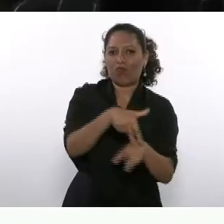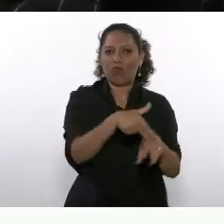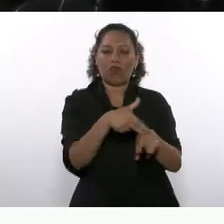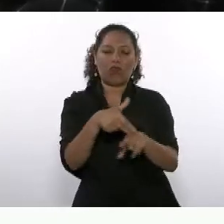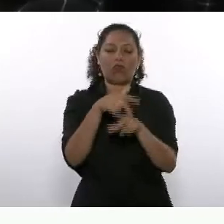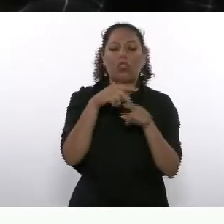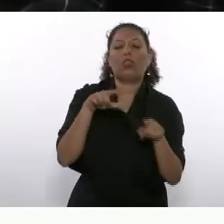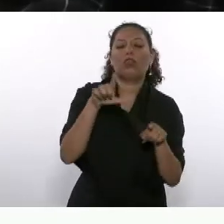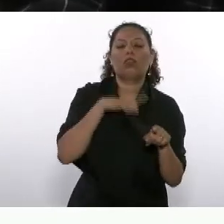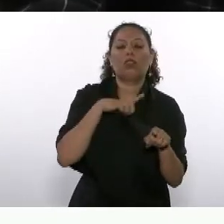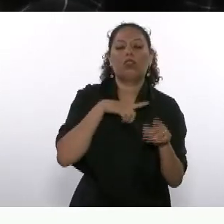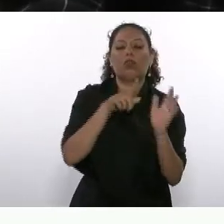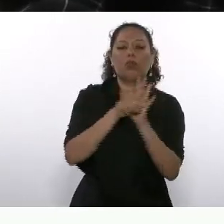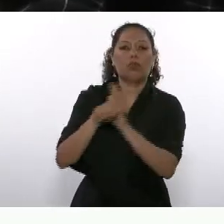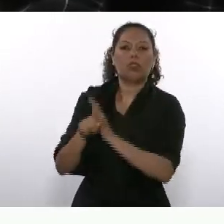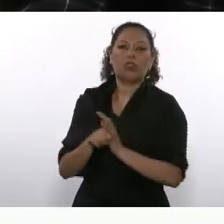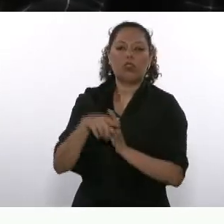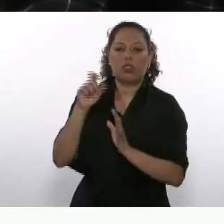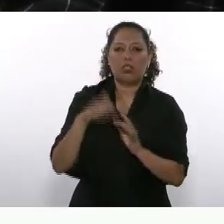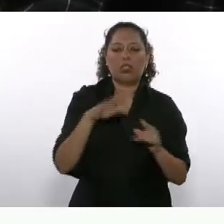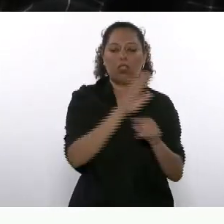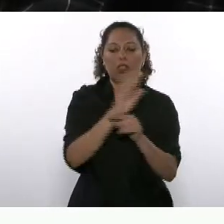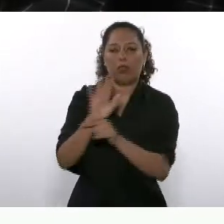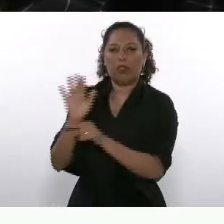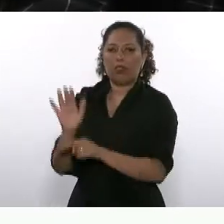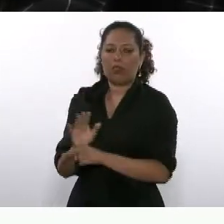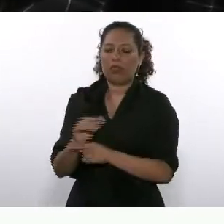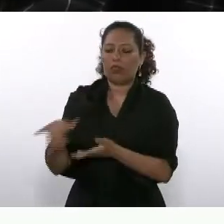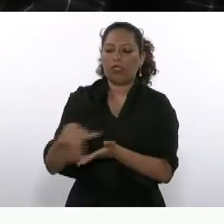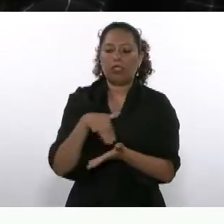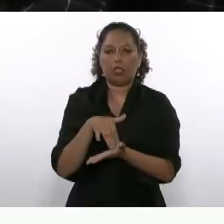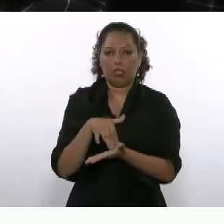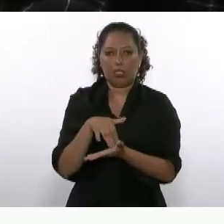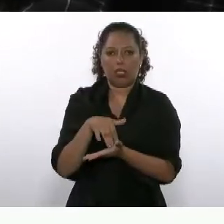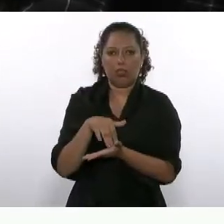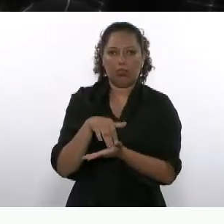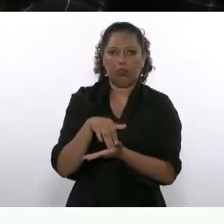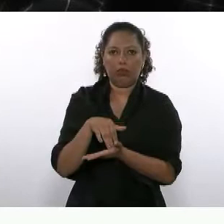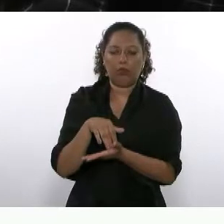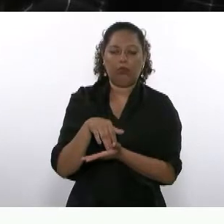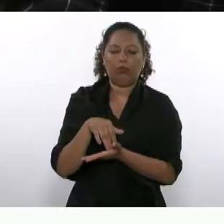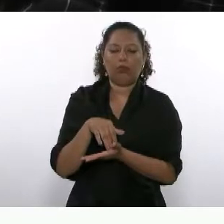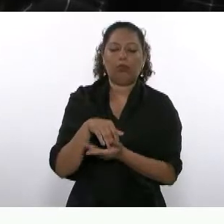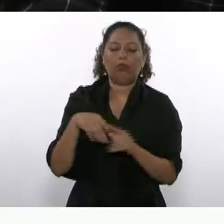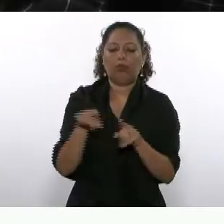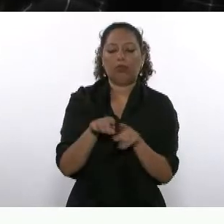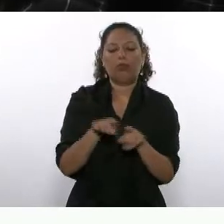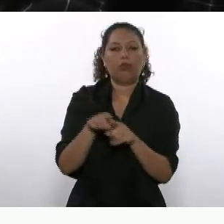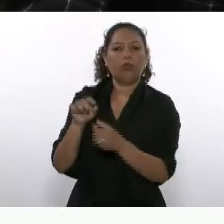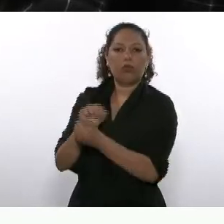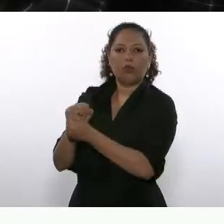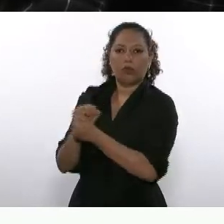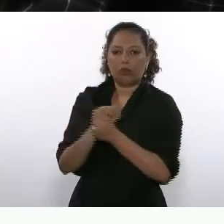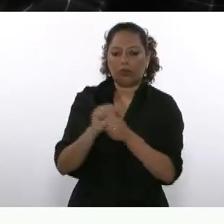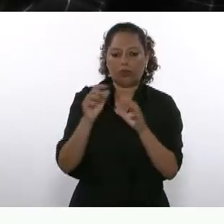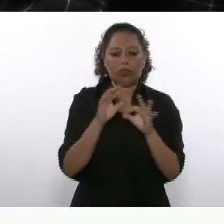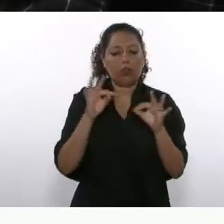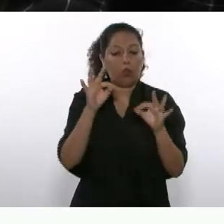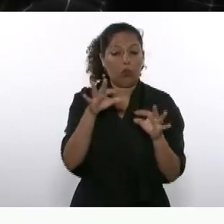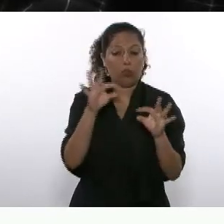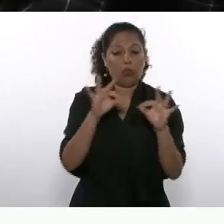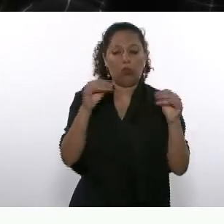que tem dado visibilidade à nossa secretaria e tem participação em quase todos os